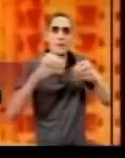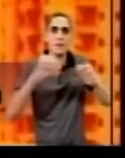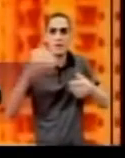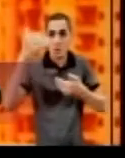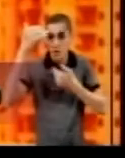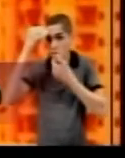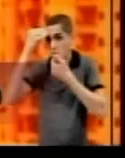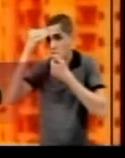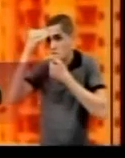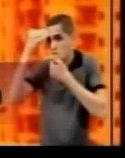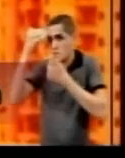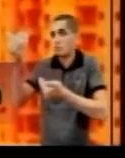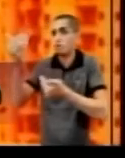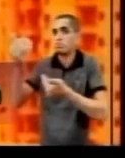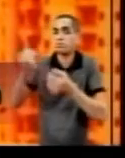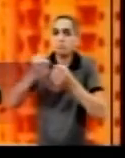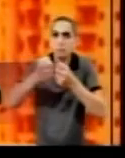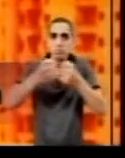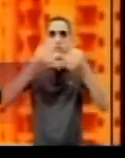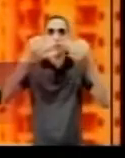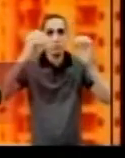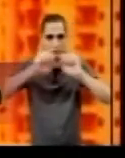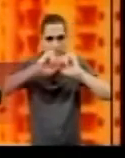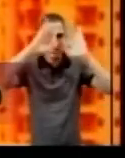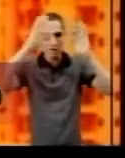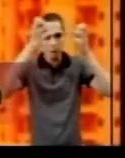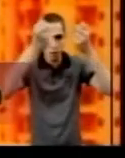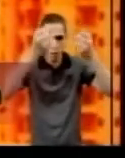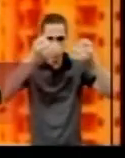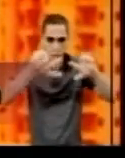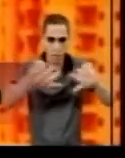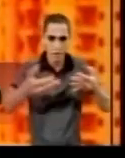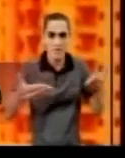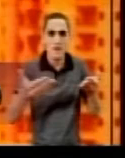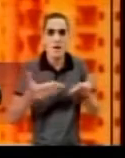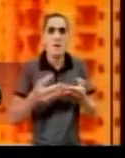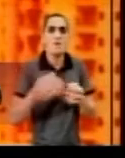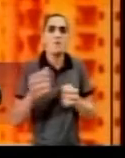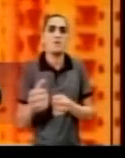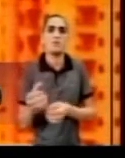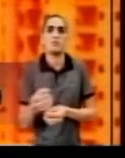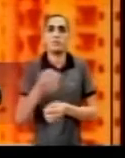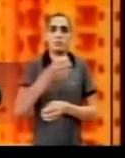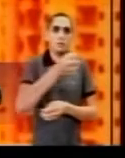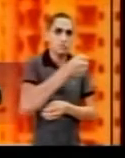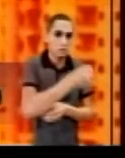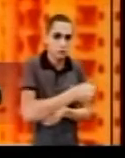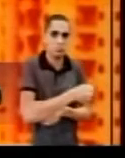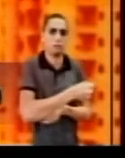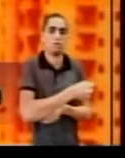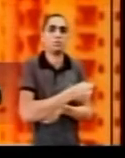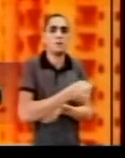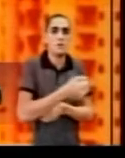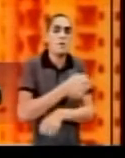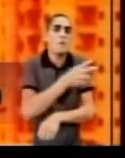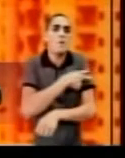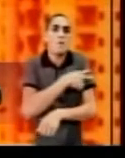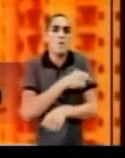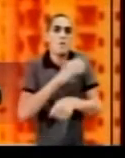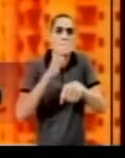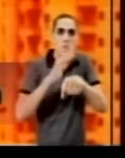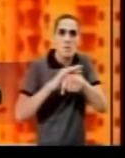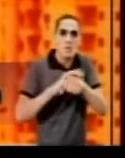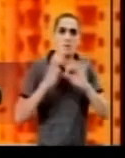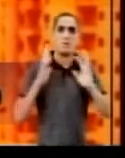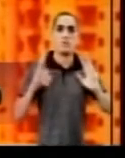Muito obrigada pelos esclarecimentos, secretário. E agora eu passo a palavra à gerente da Vigilância Sanitária de Rio Preto, Miriam